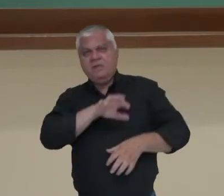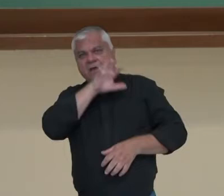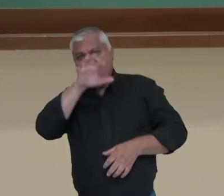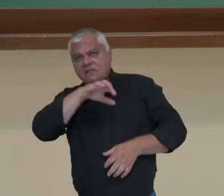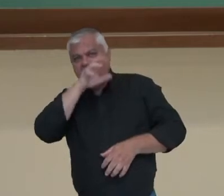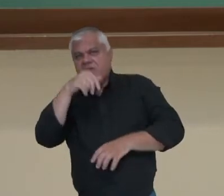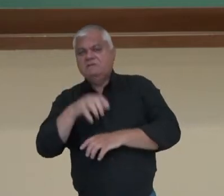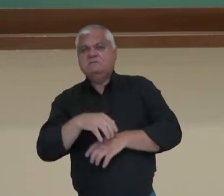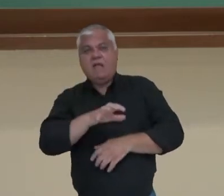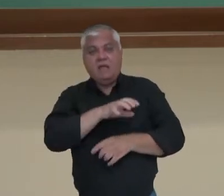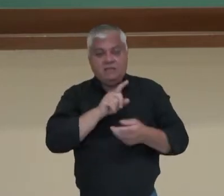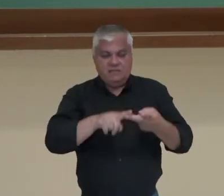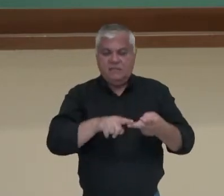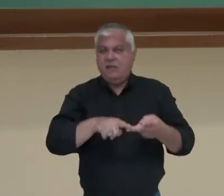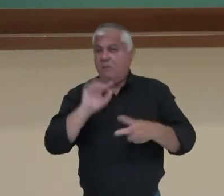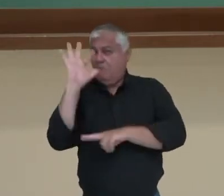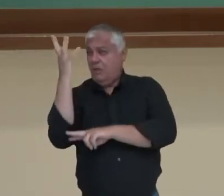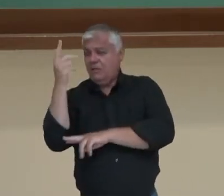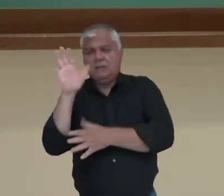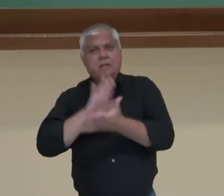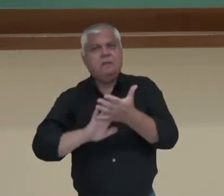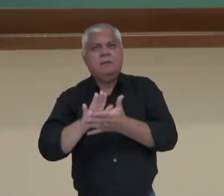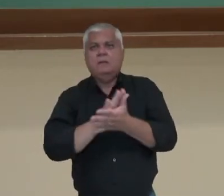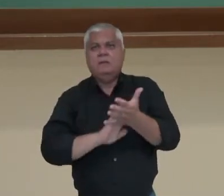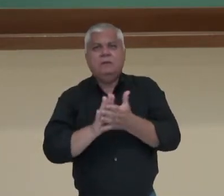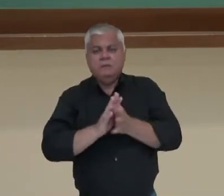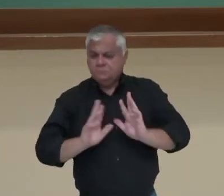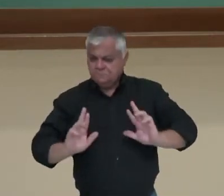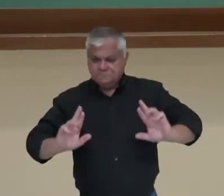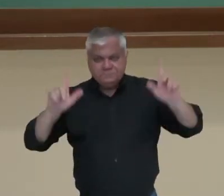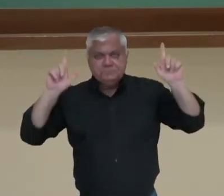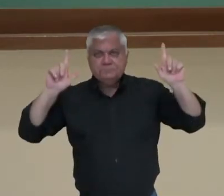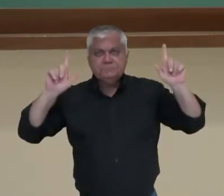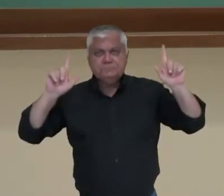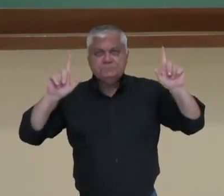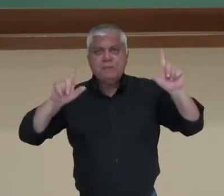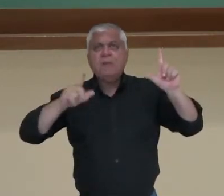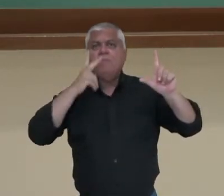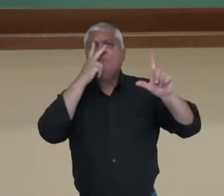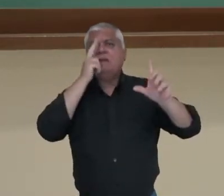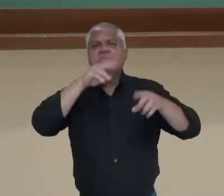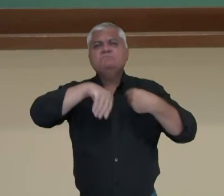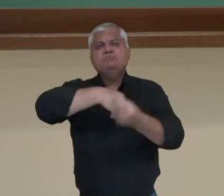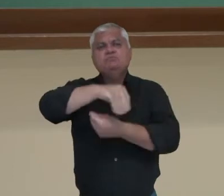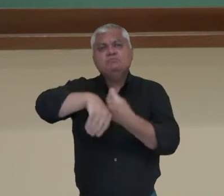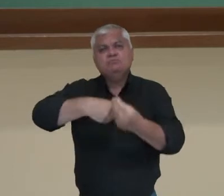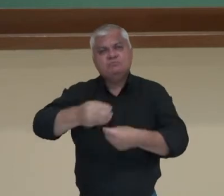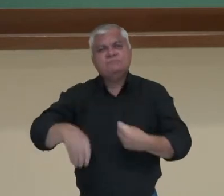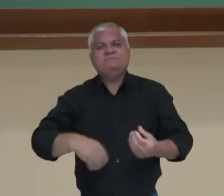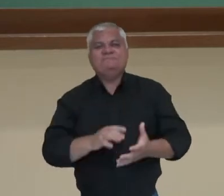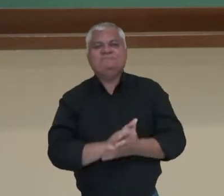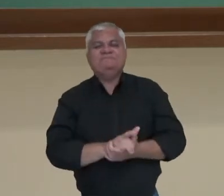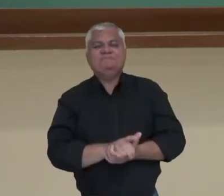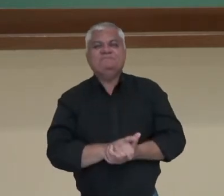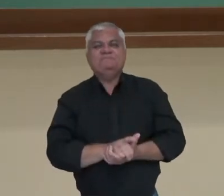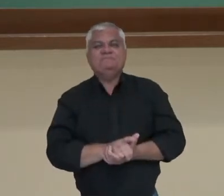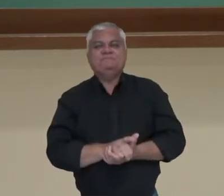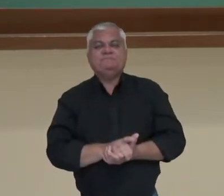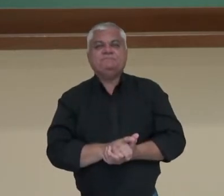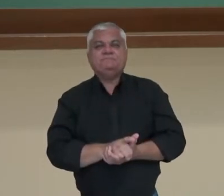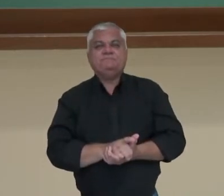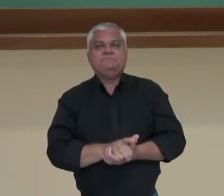parecidas com animais e nem com plantas unicamente, né? Seria como se fosse uma mistura, ok?